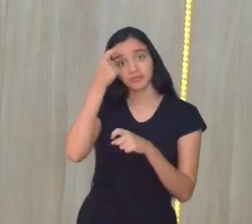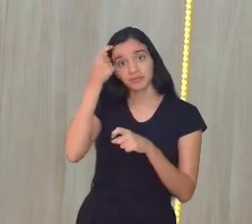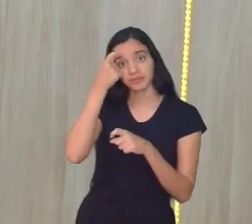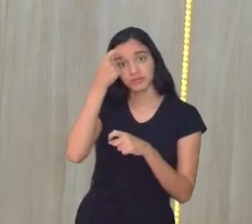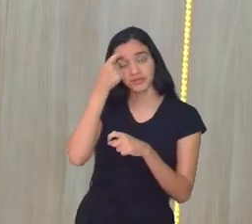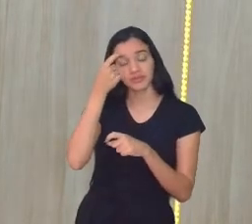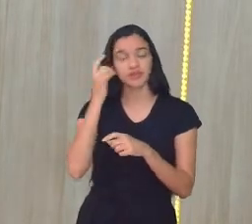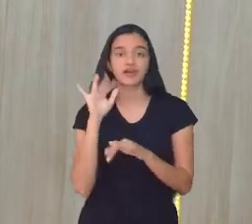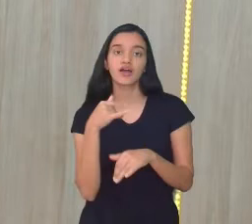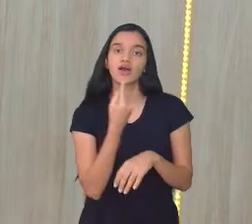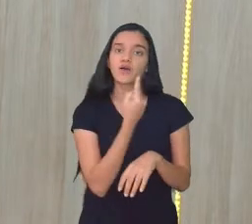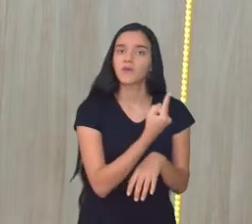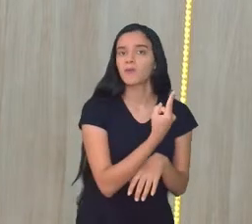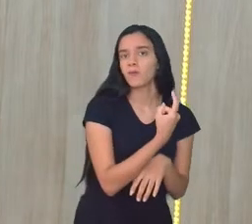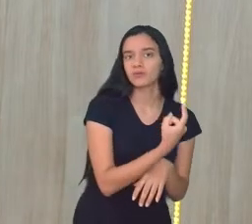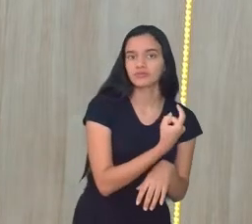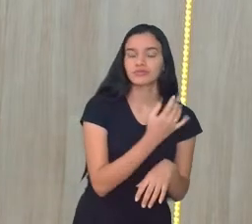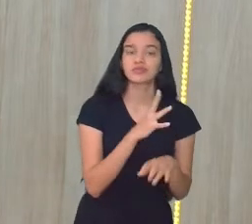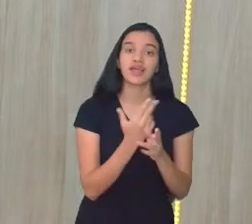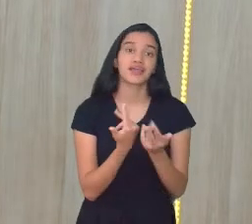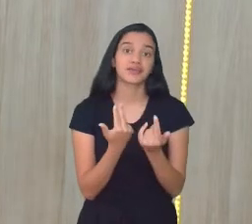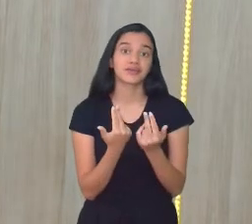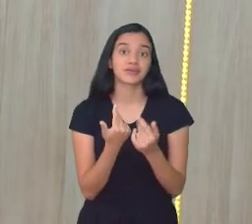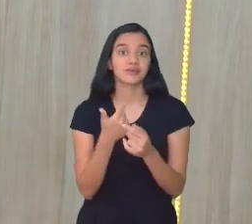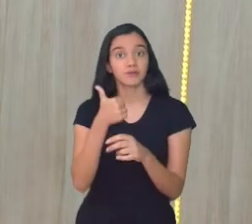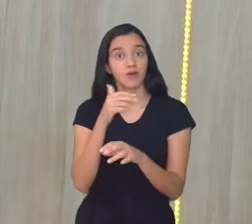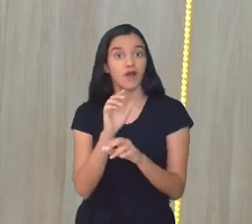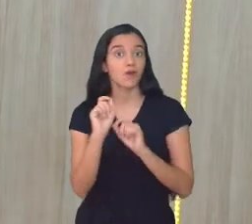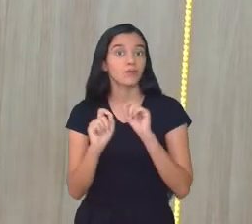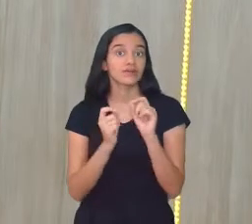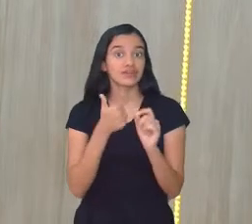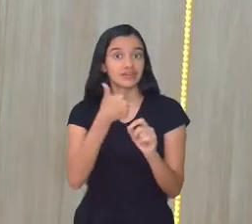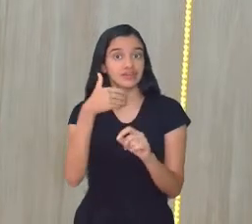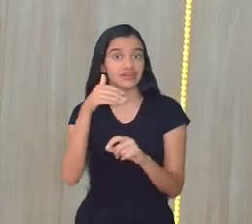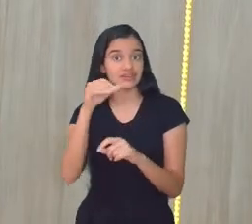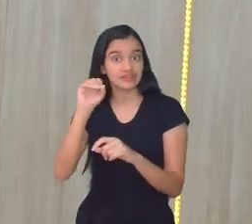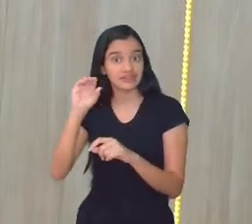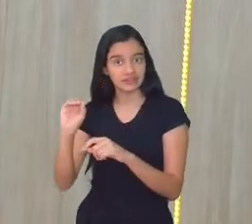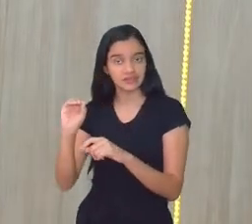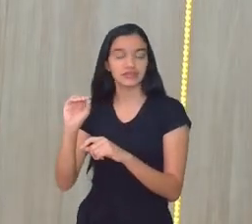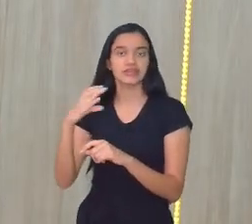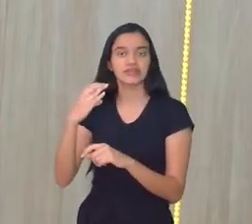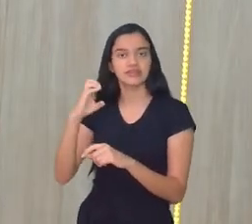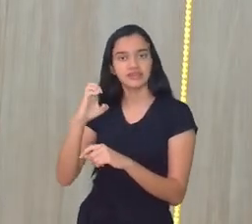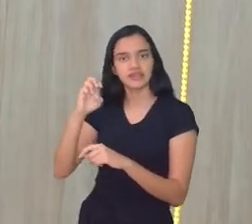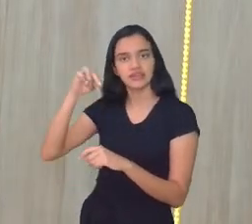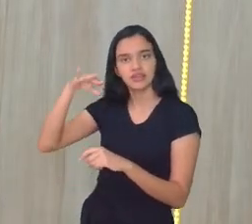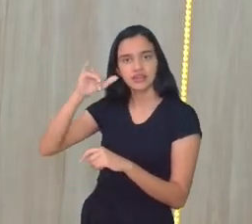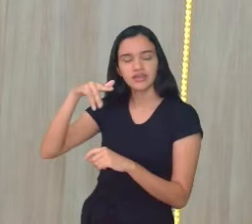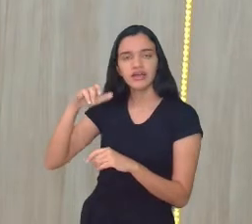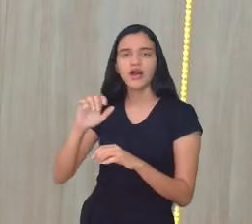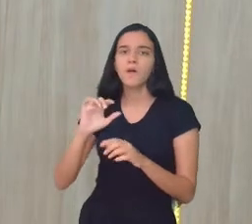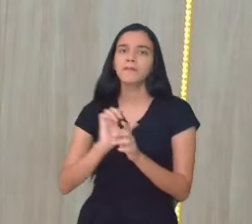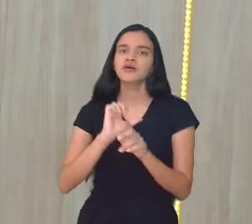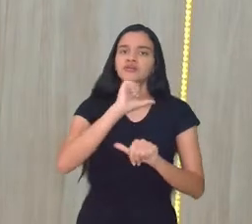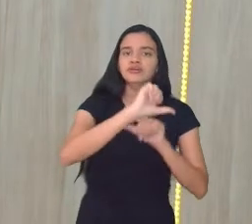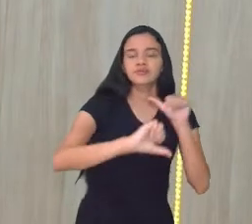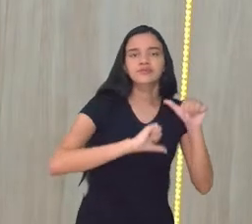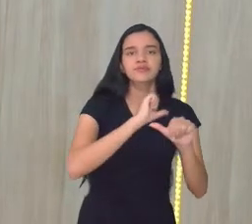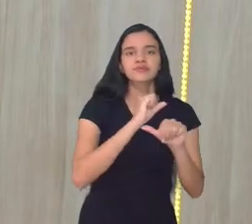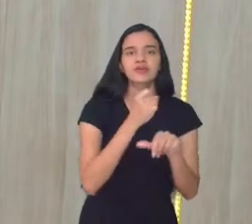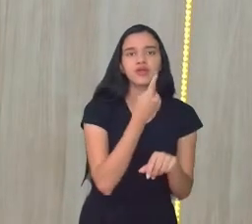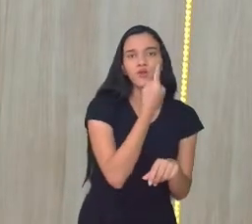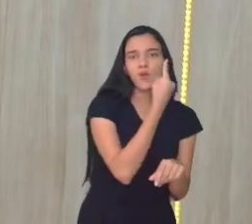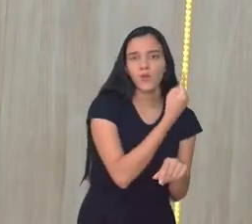raciocínio, uma unidade é igual a 100 centésimos. Ou seja, eu posso trocar a minha moeda